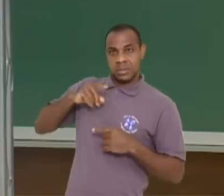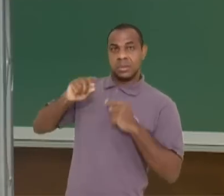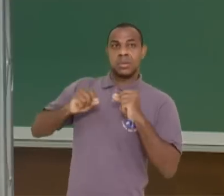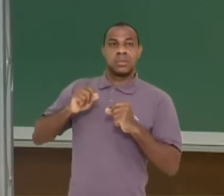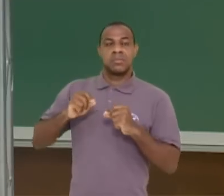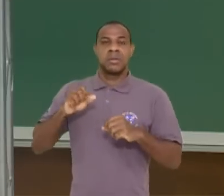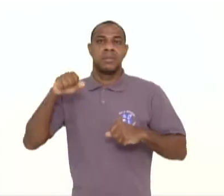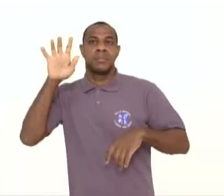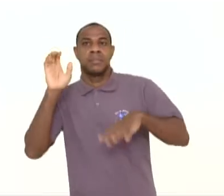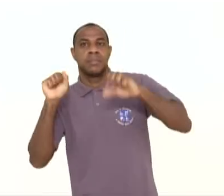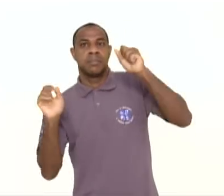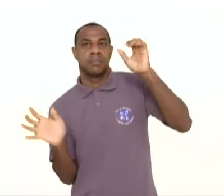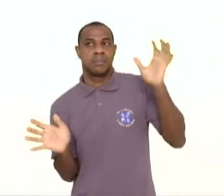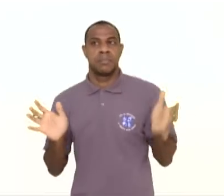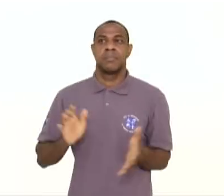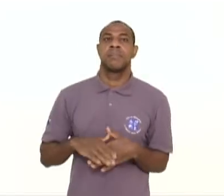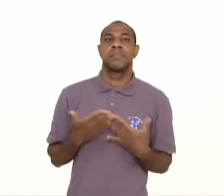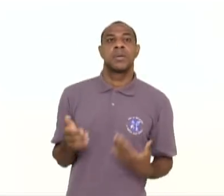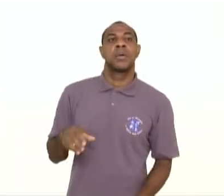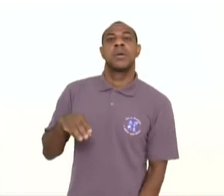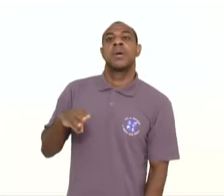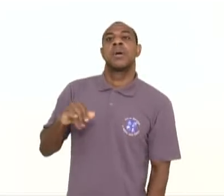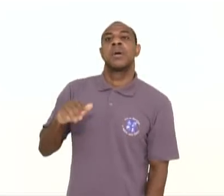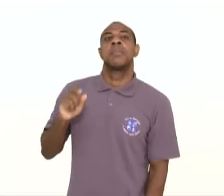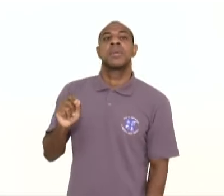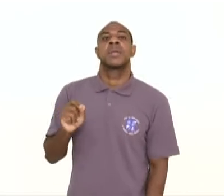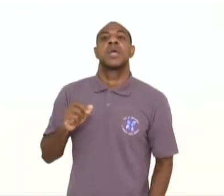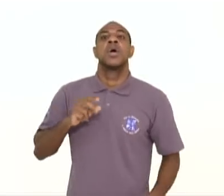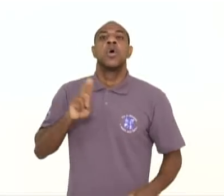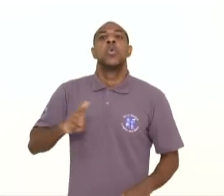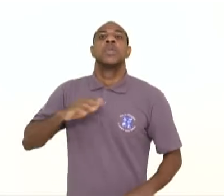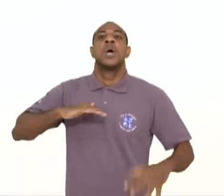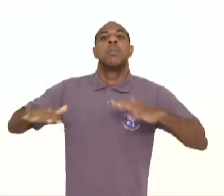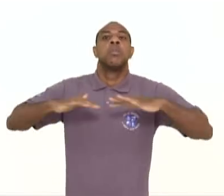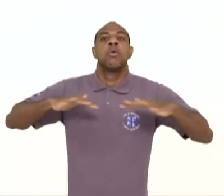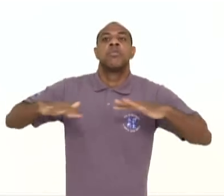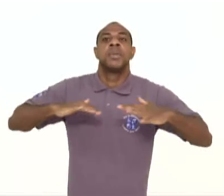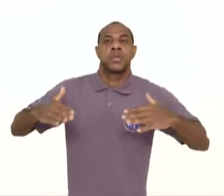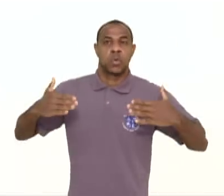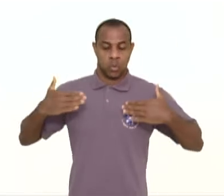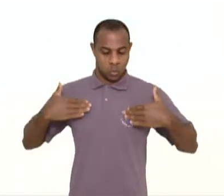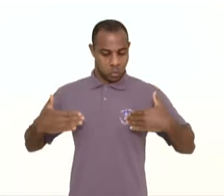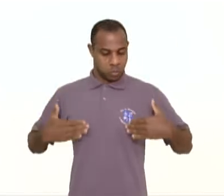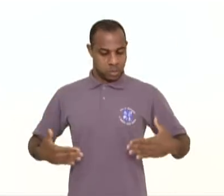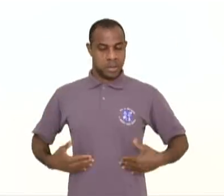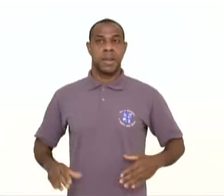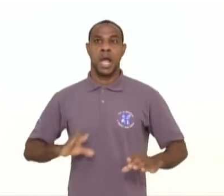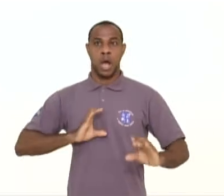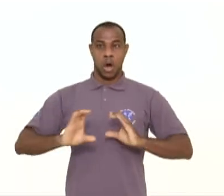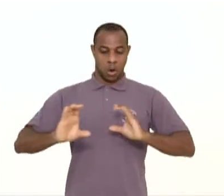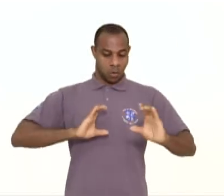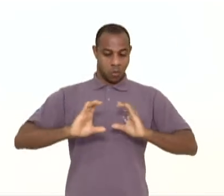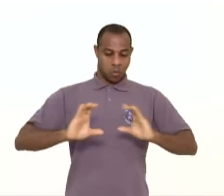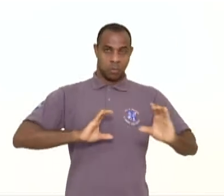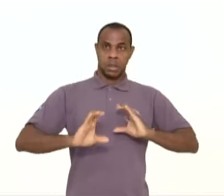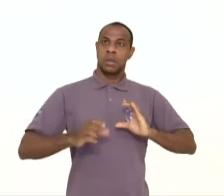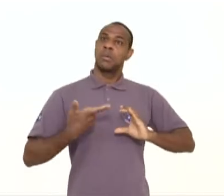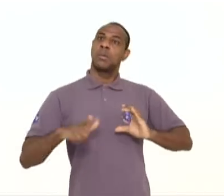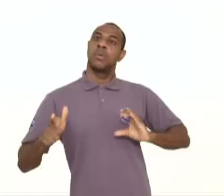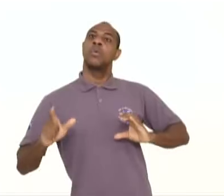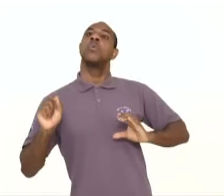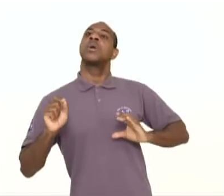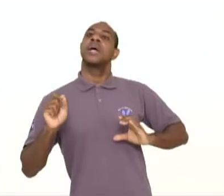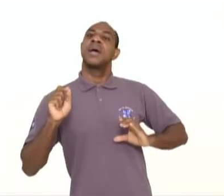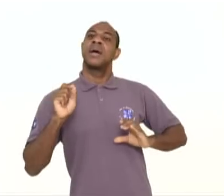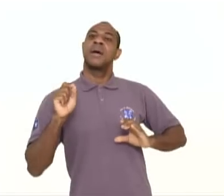a situação, né? Então o mímico é alguém que utiliza de movimentos corporais para se comunicar sem o uso da fala.